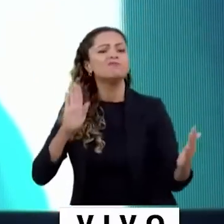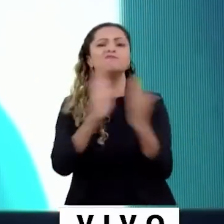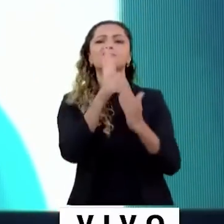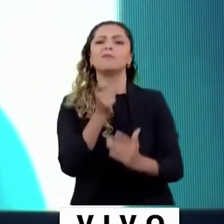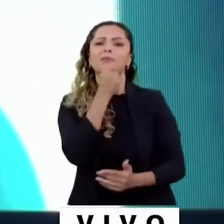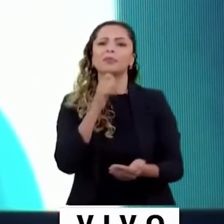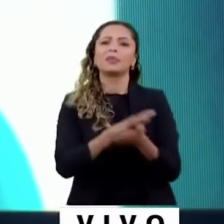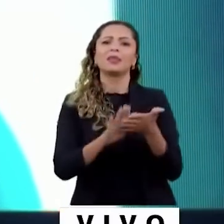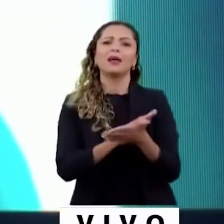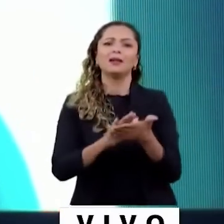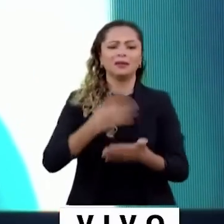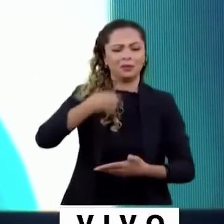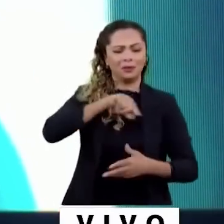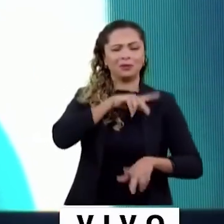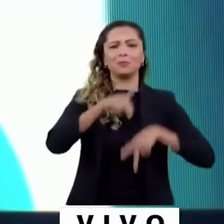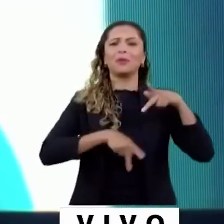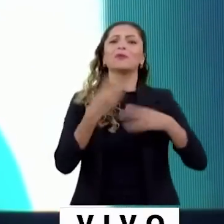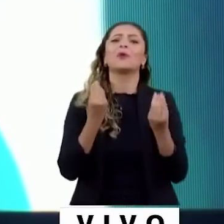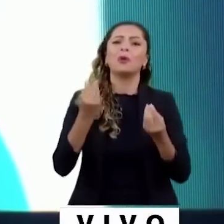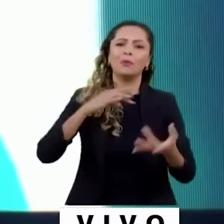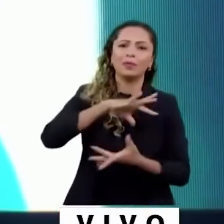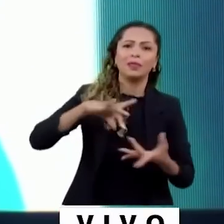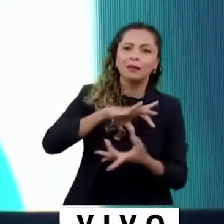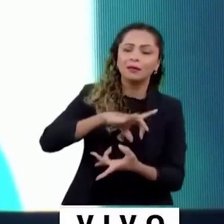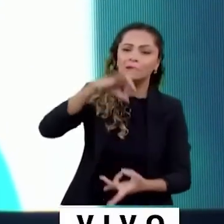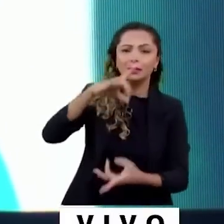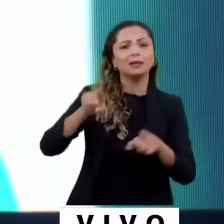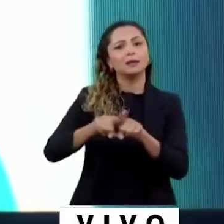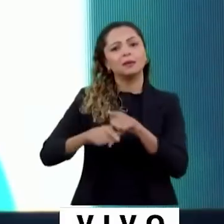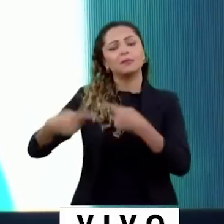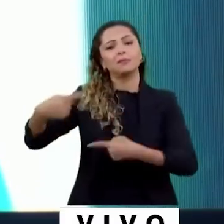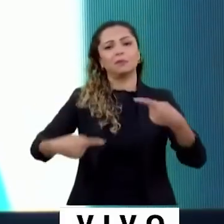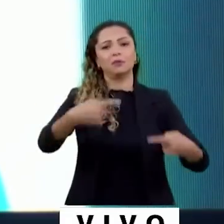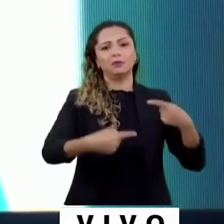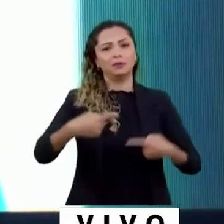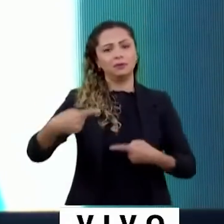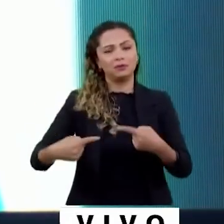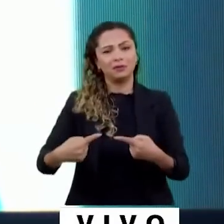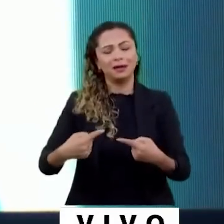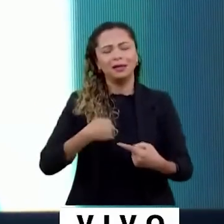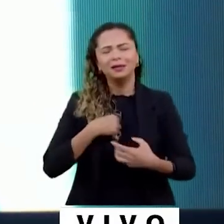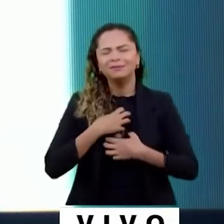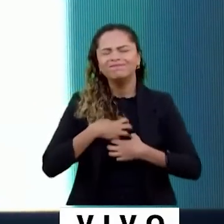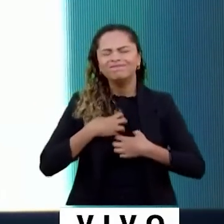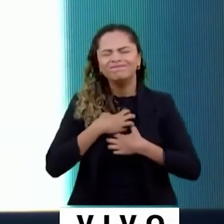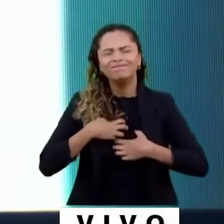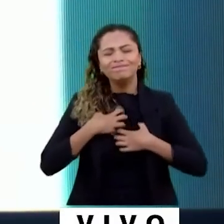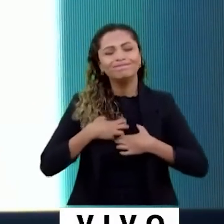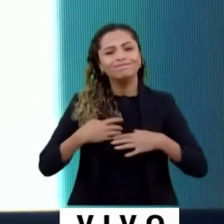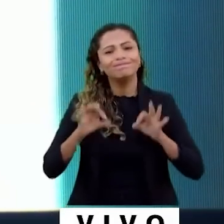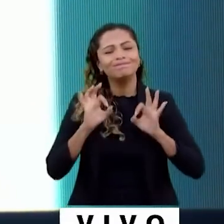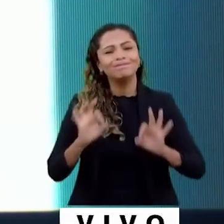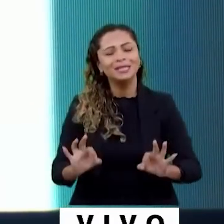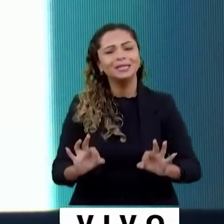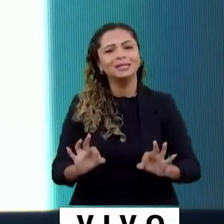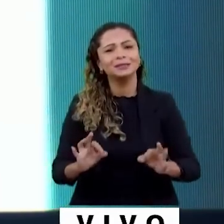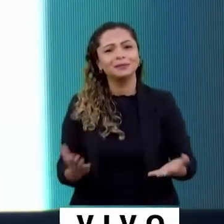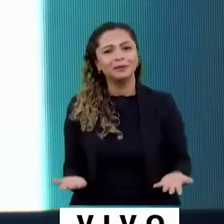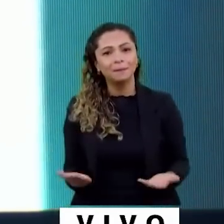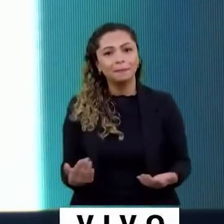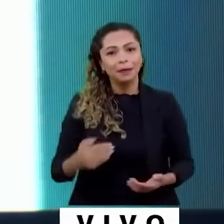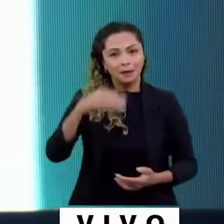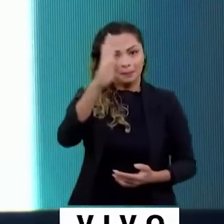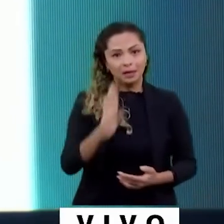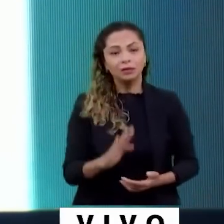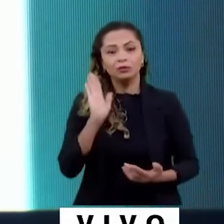do nosso povo na democracia e na política que é a sua linguagem Essa é a minha angústia o Brasil botou na cadeia dois